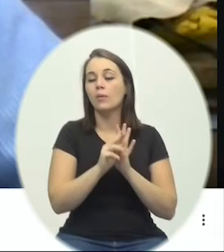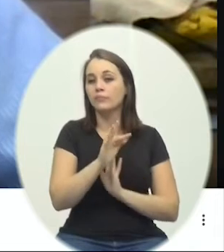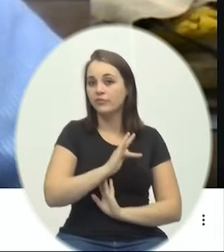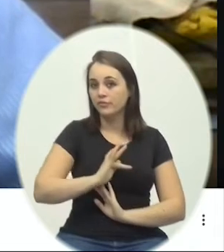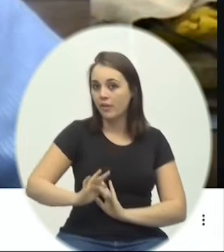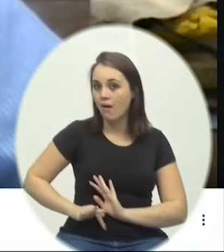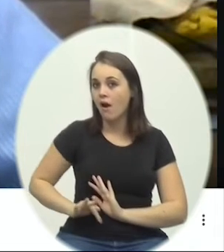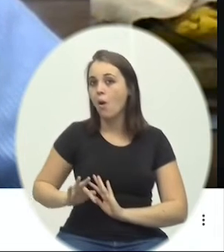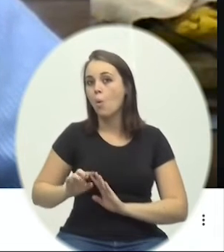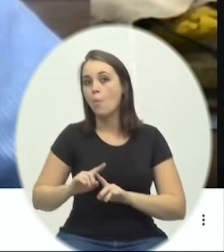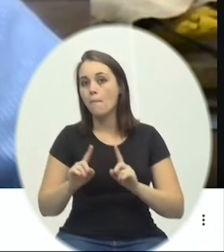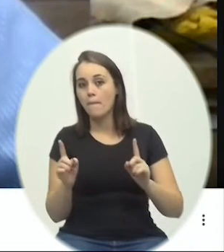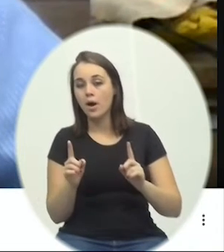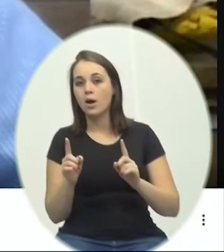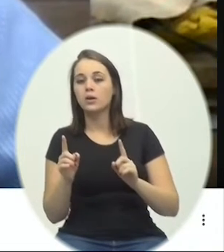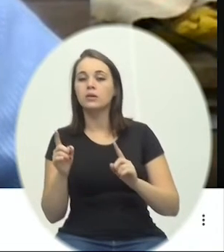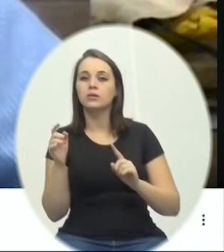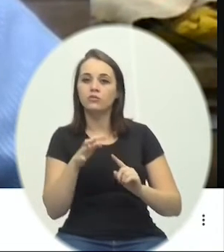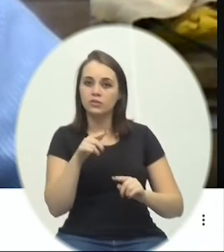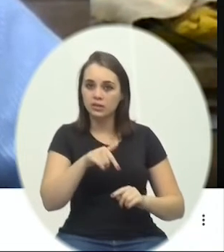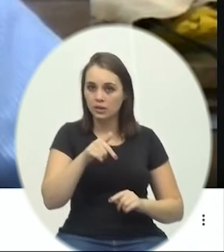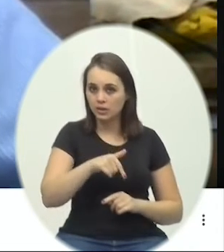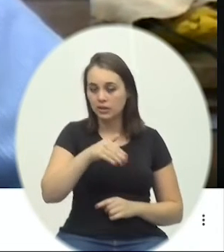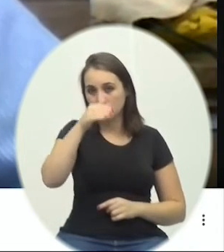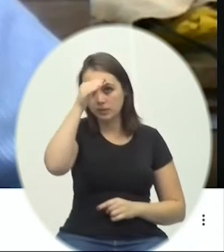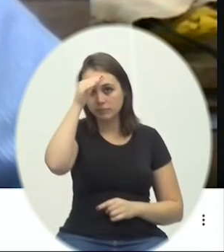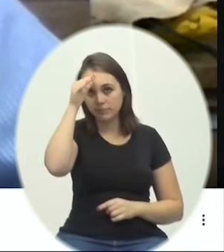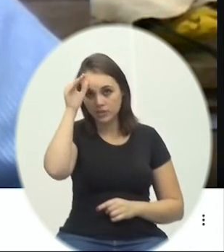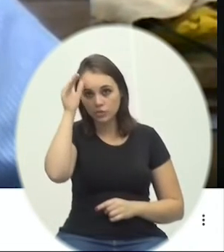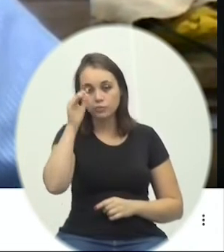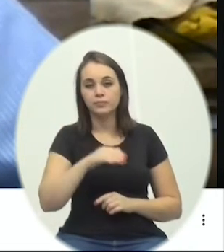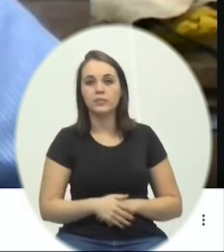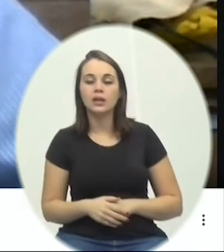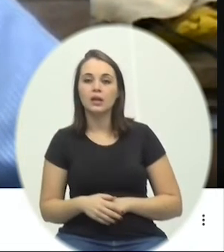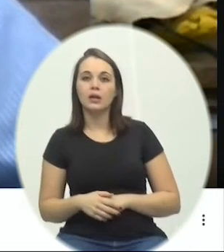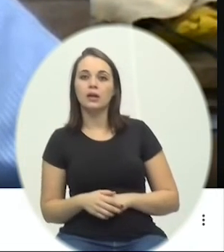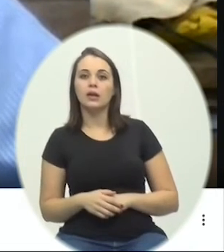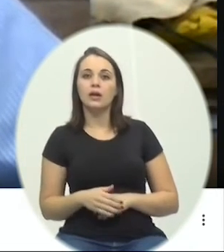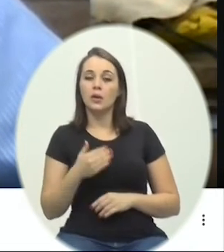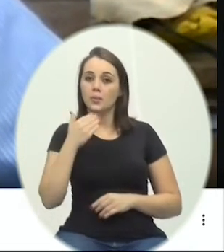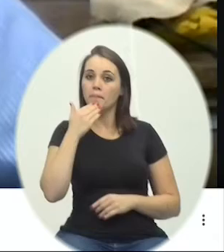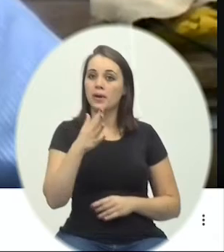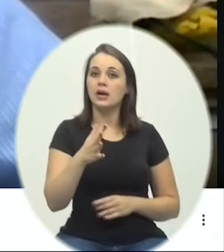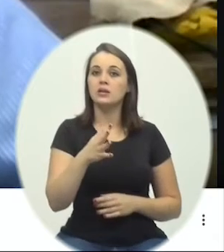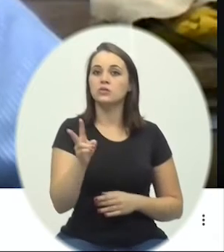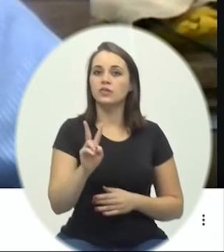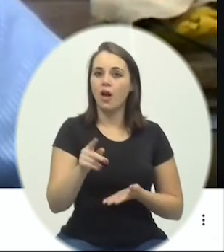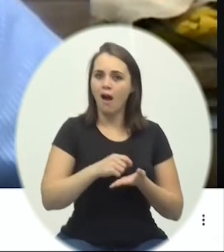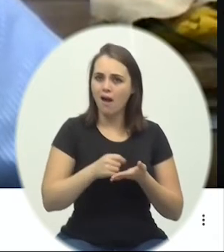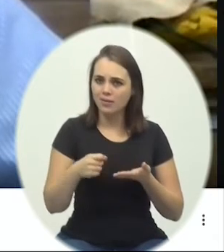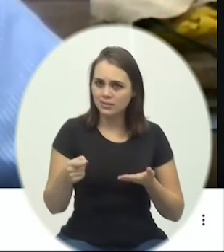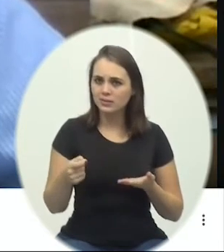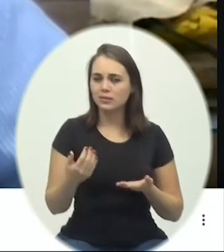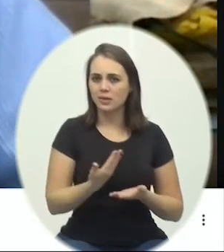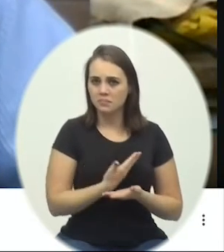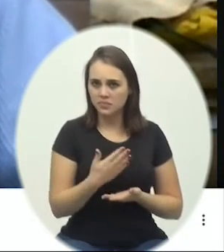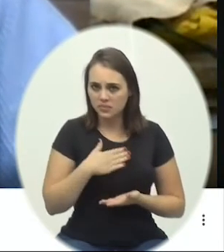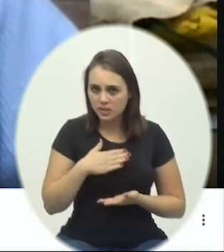município. E protocolei uma pequena moção, peço assinatura dos colegas. Eu não sei